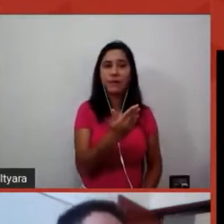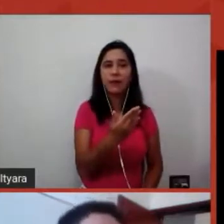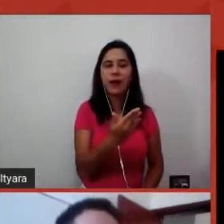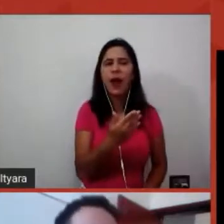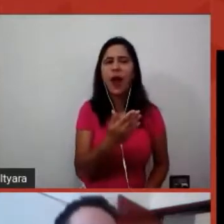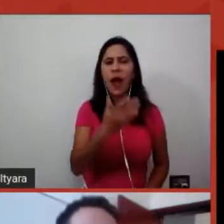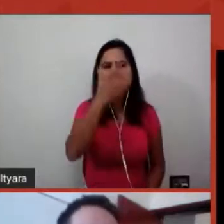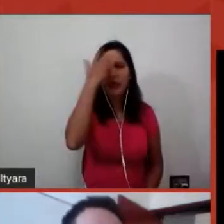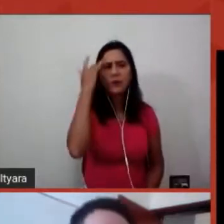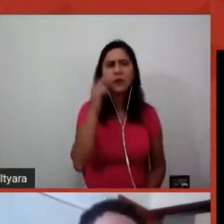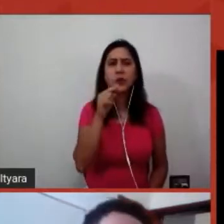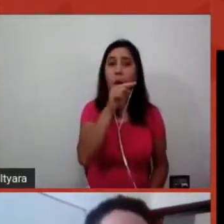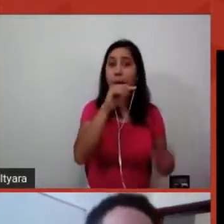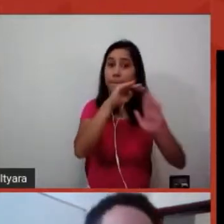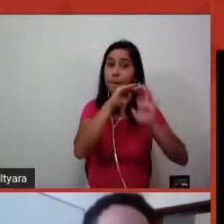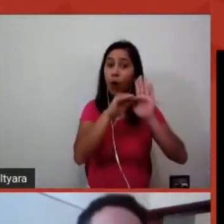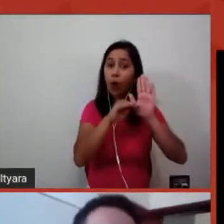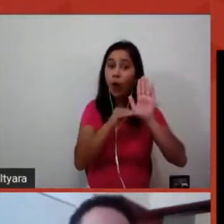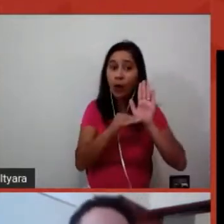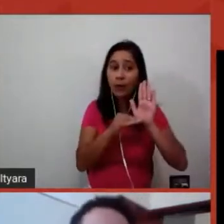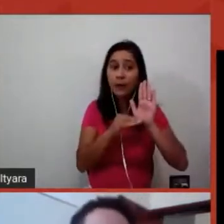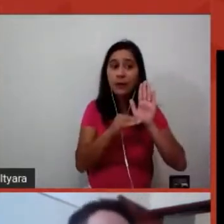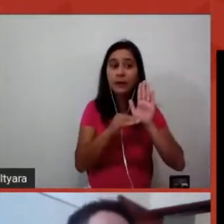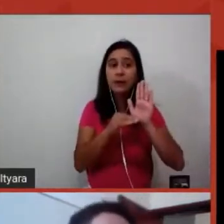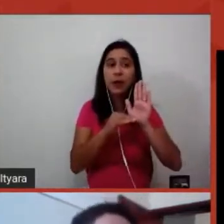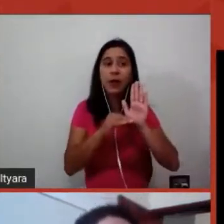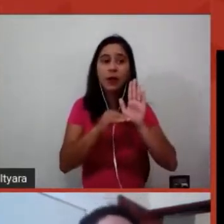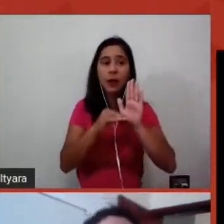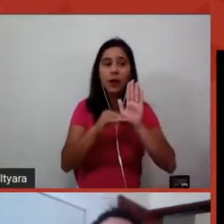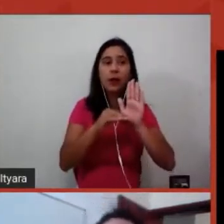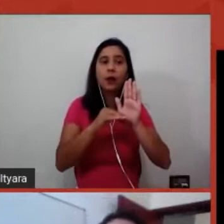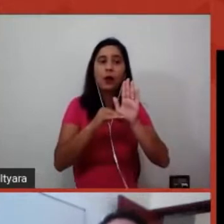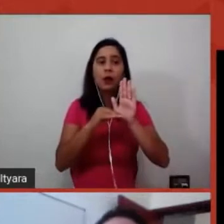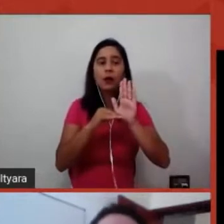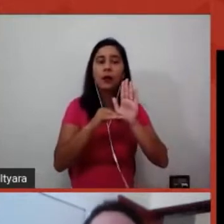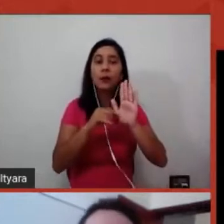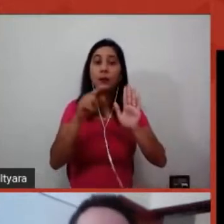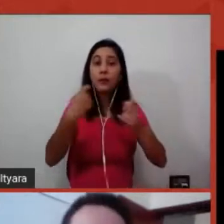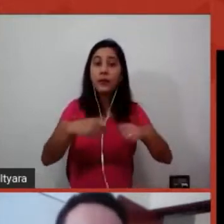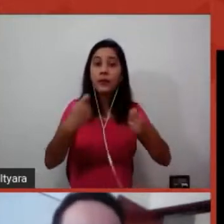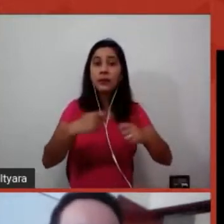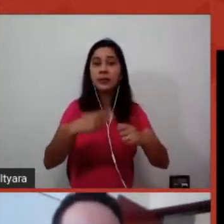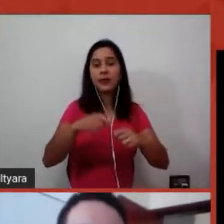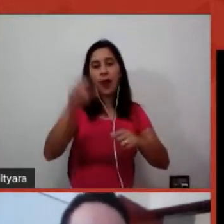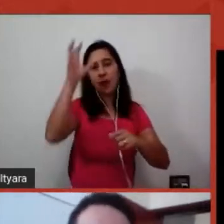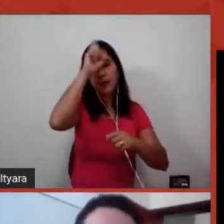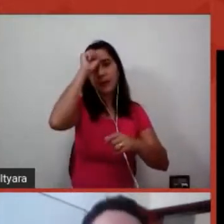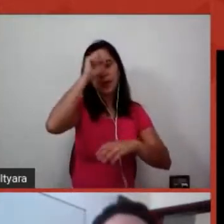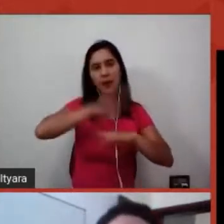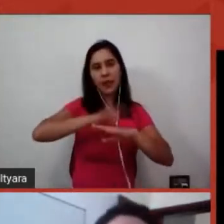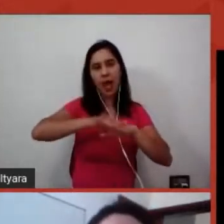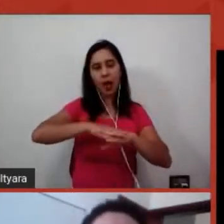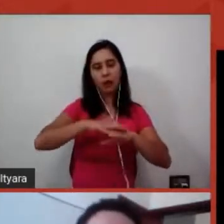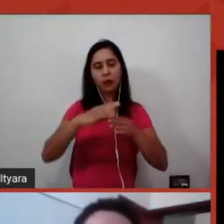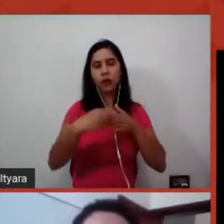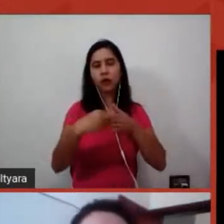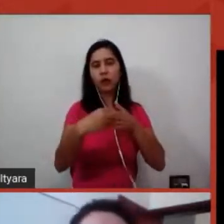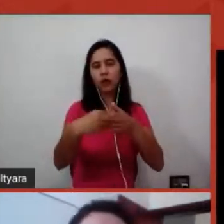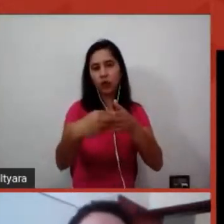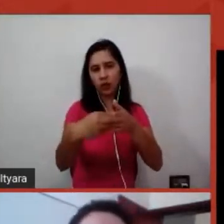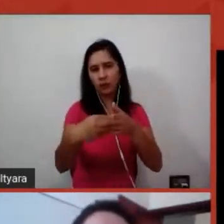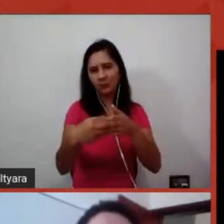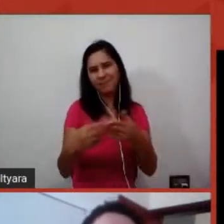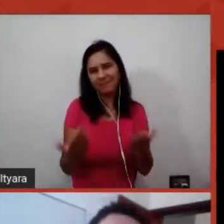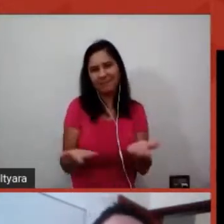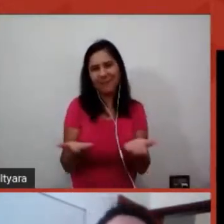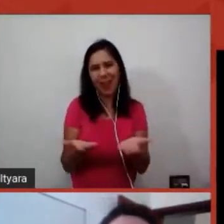que na programação levasse em consideração um espaço para aprendizagem autodirigida, né? Que, de certa forma, agora que nós